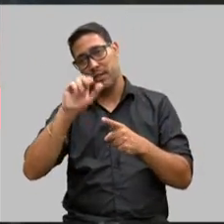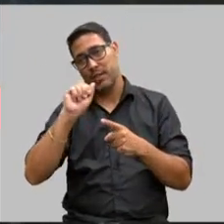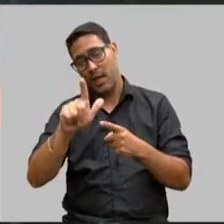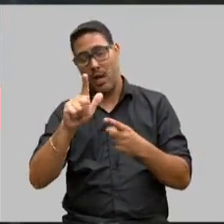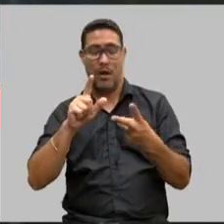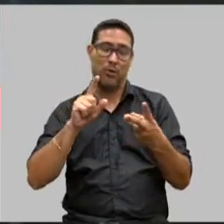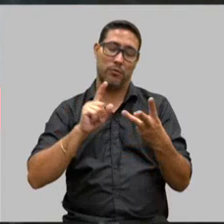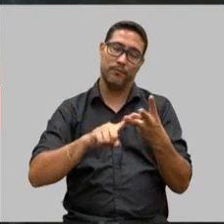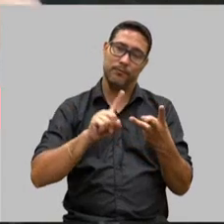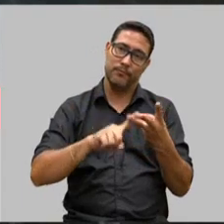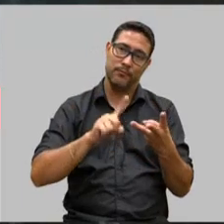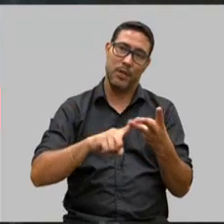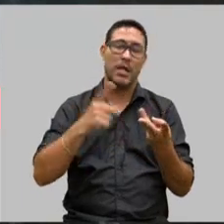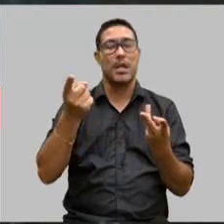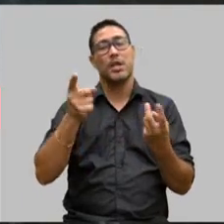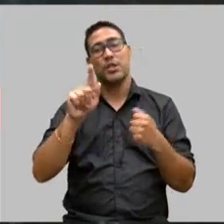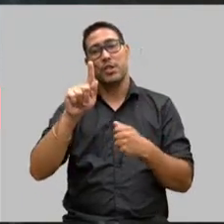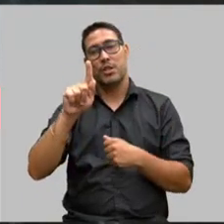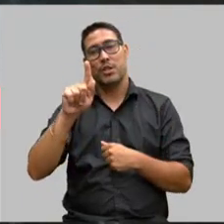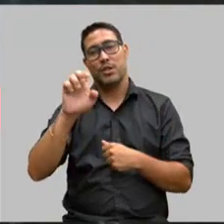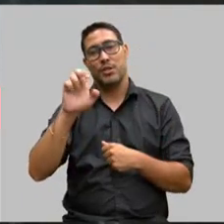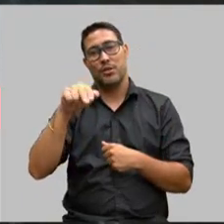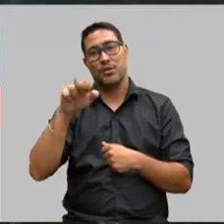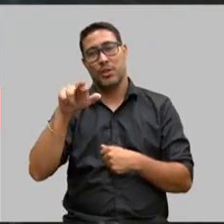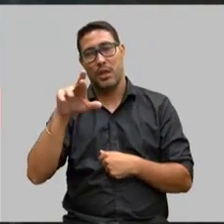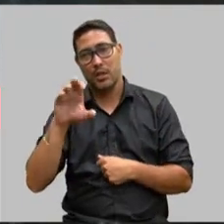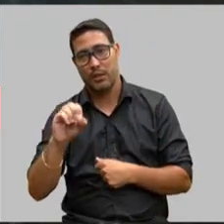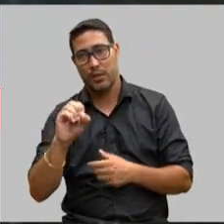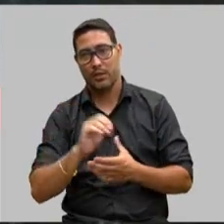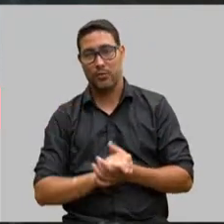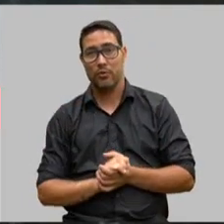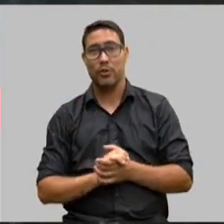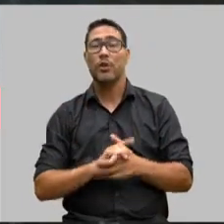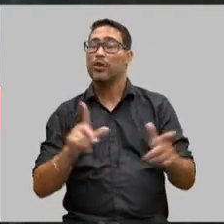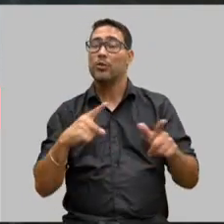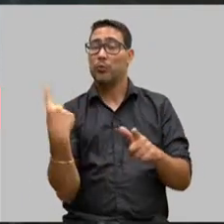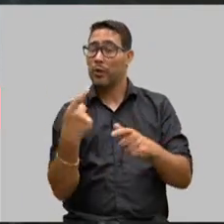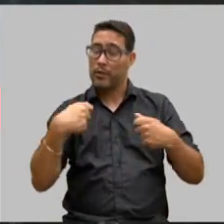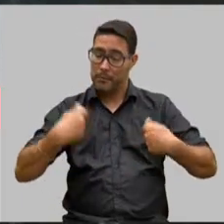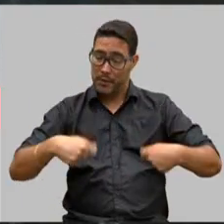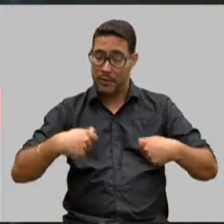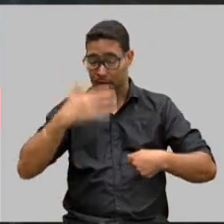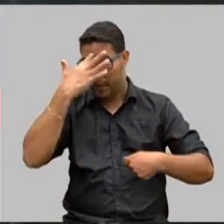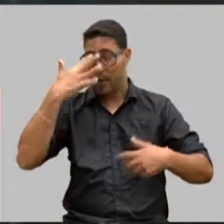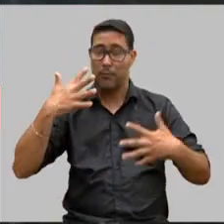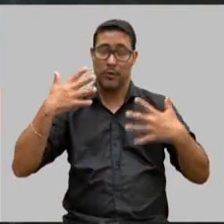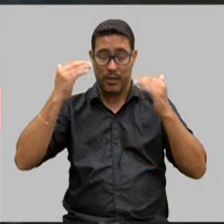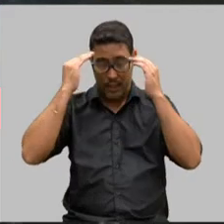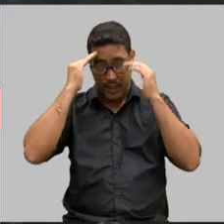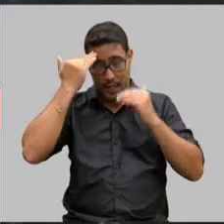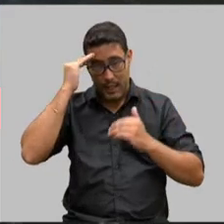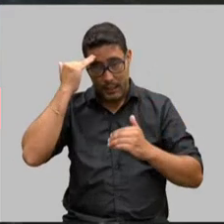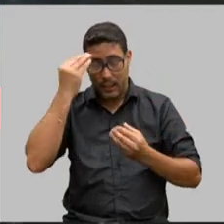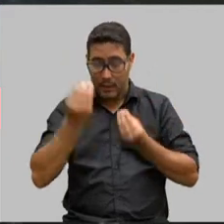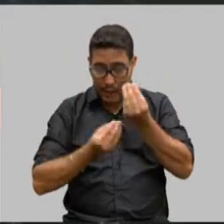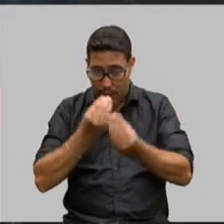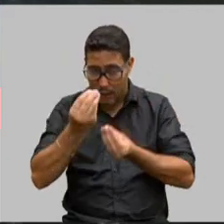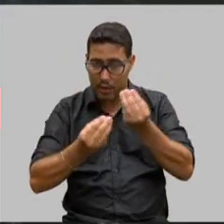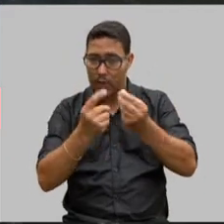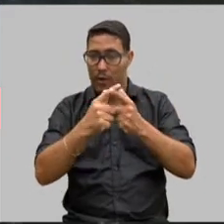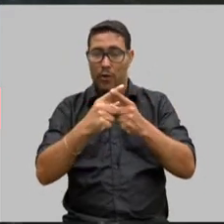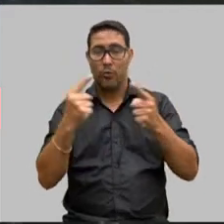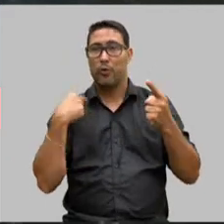de gênero. Então, nós precisamos, inclusive, compreender como a crise climática chega nos